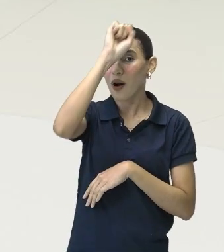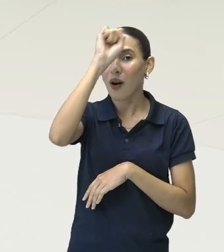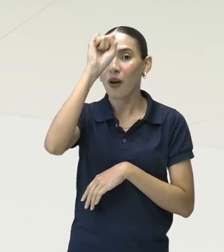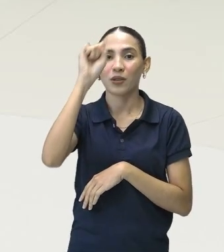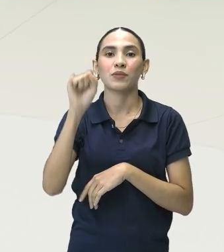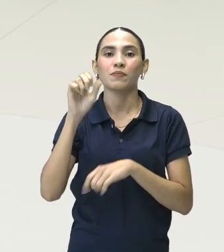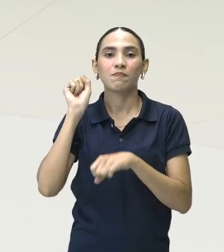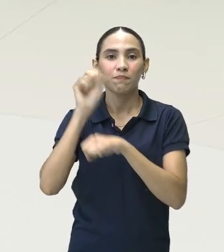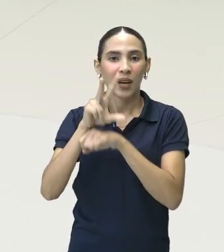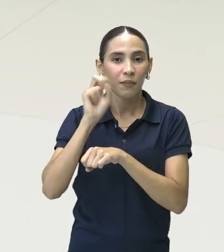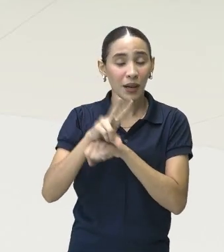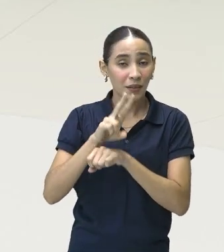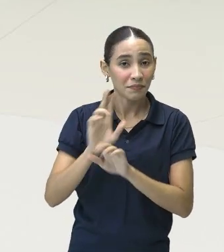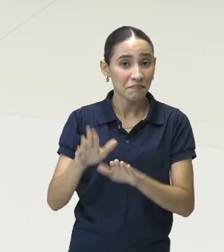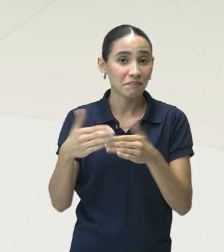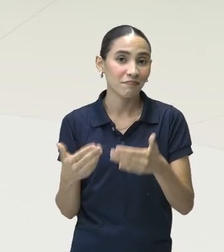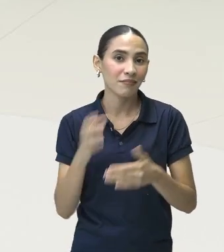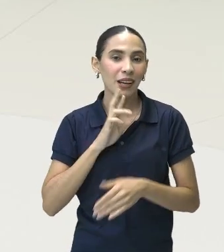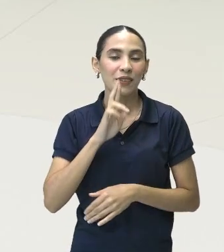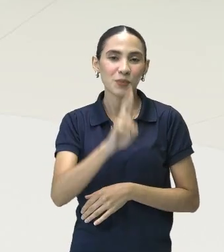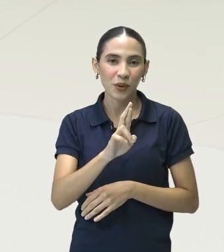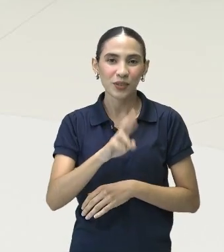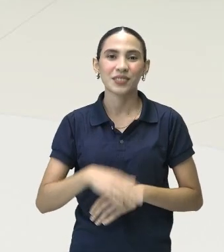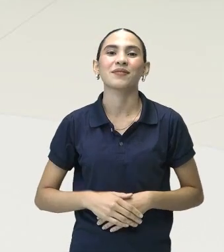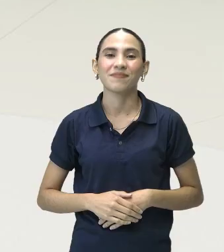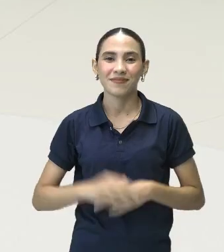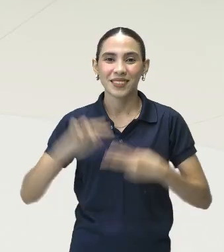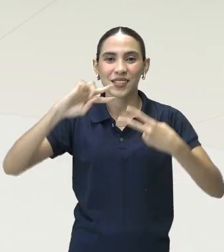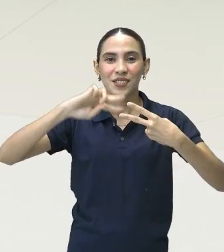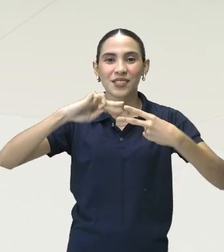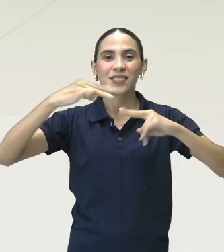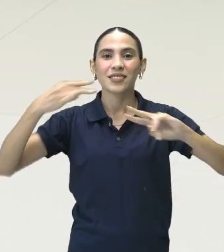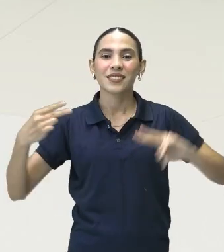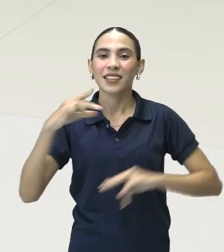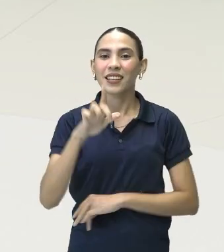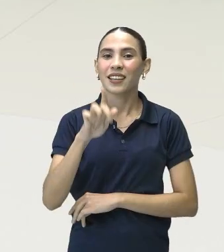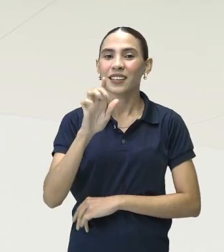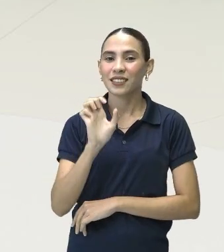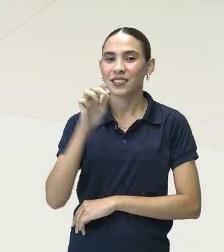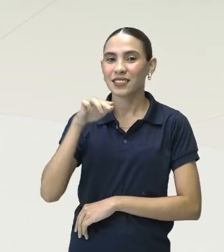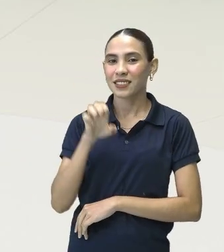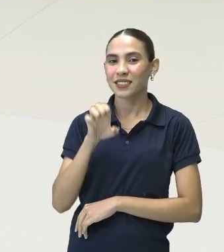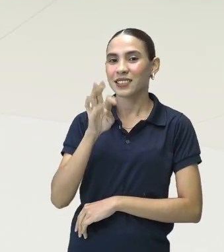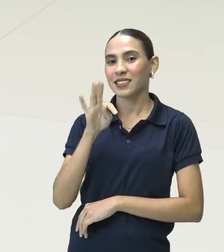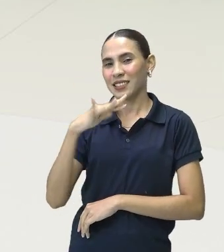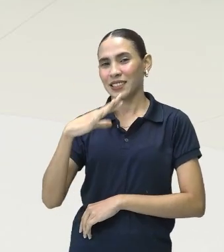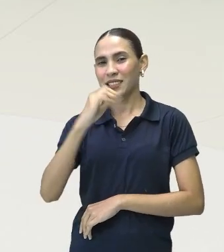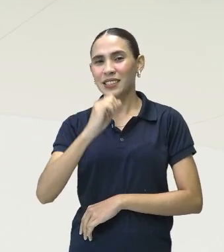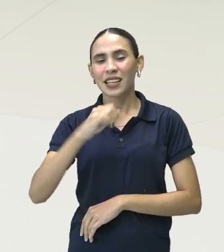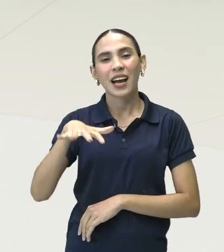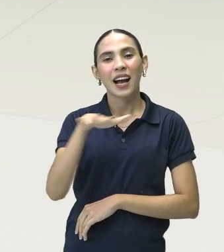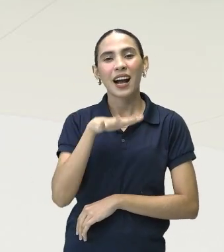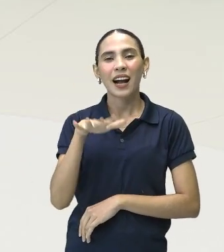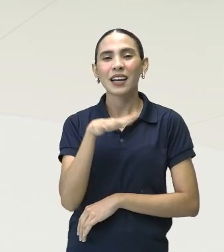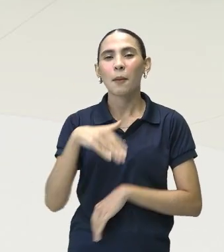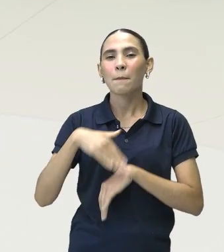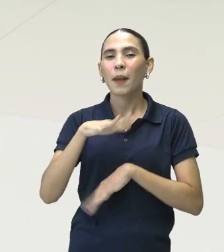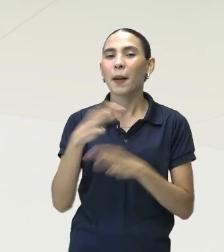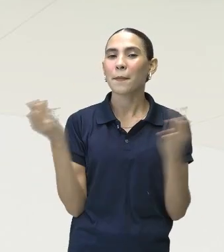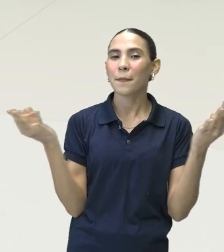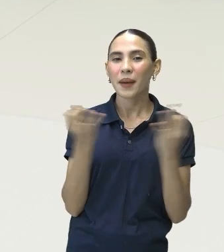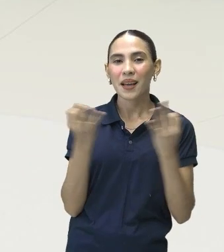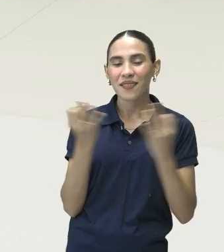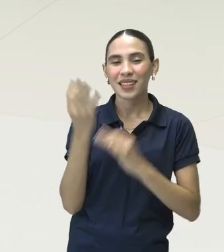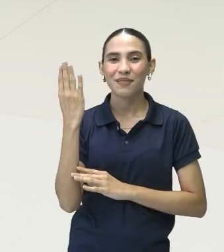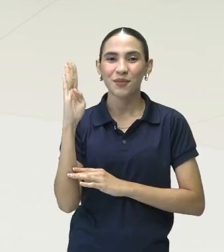a pragas? Então, a resposta está na genética. Isso mesmo, um dos campos mais fascinantes da